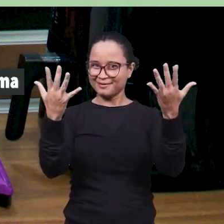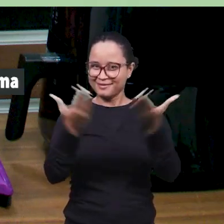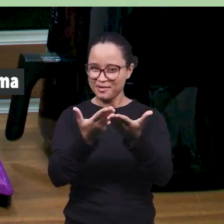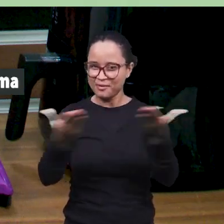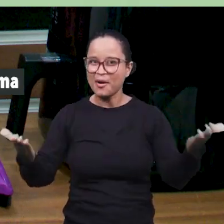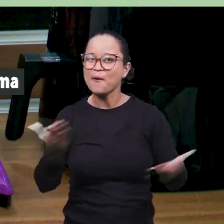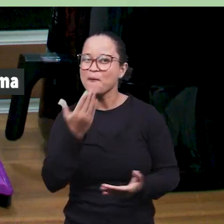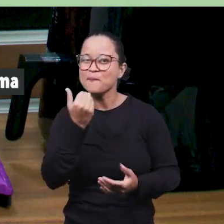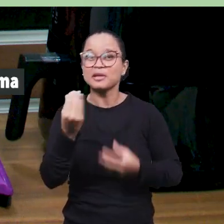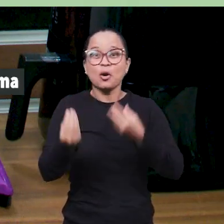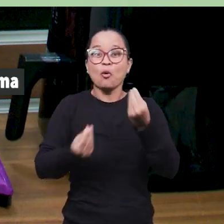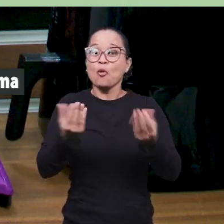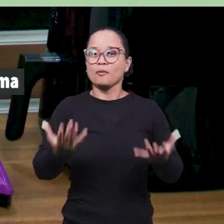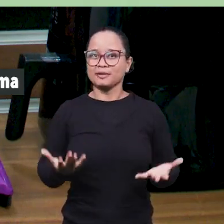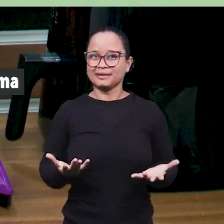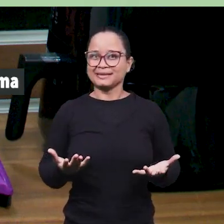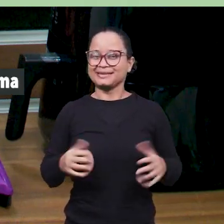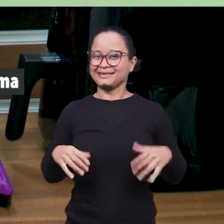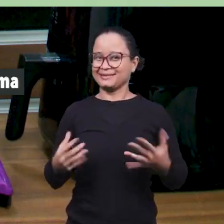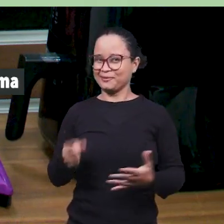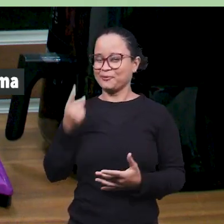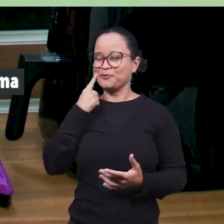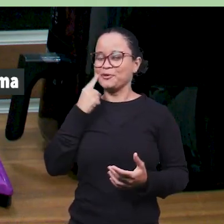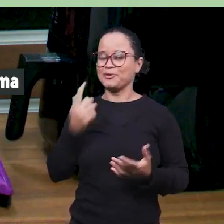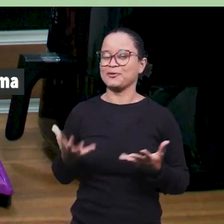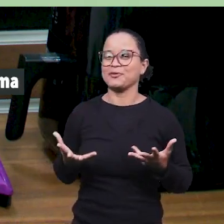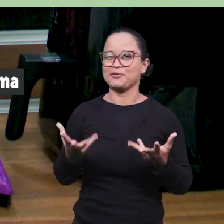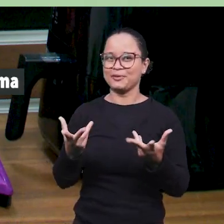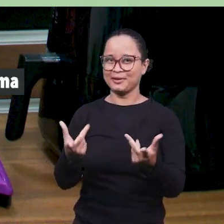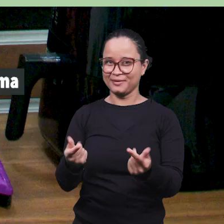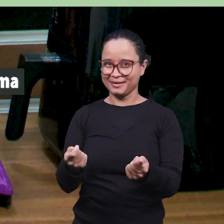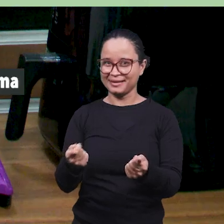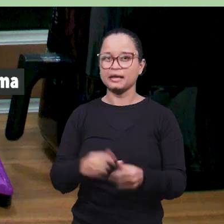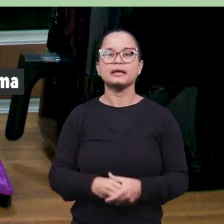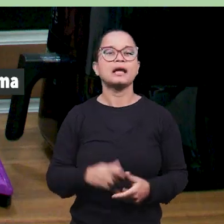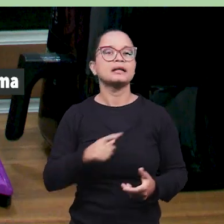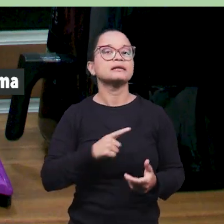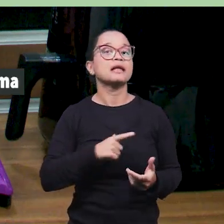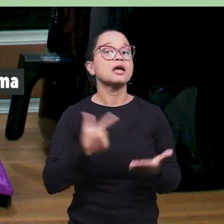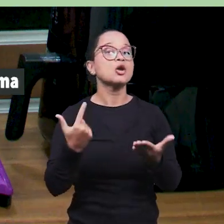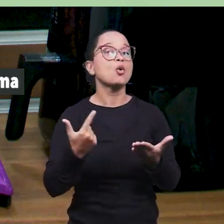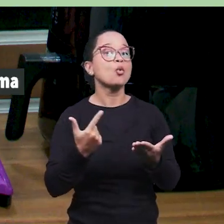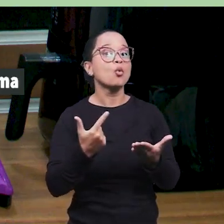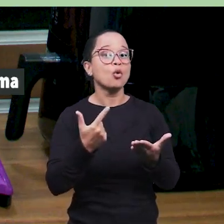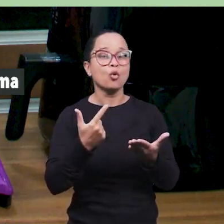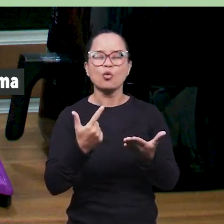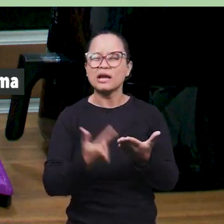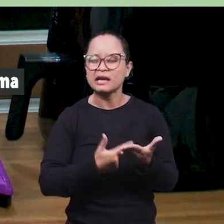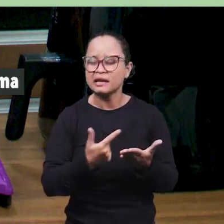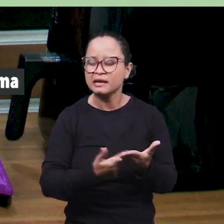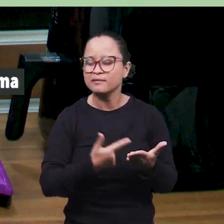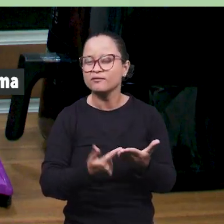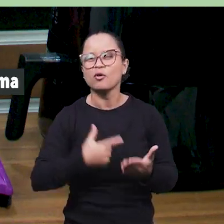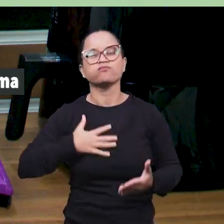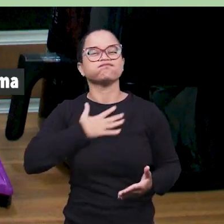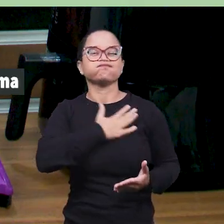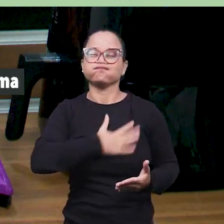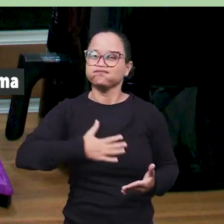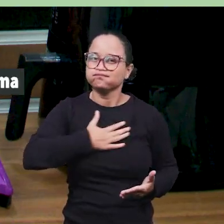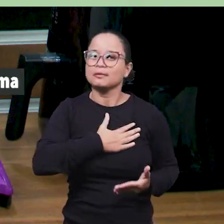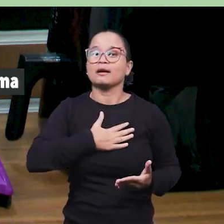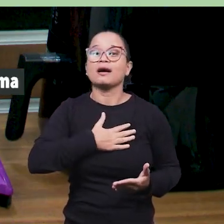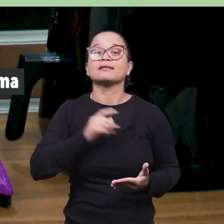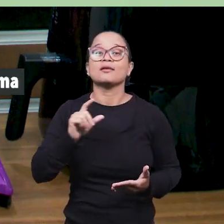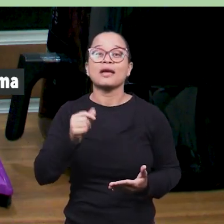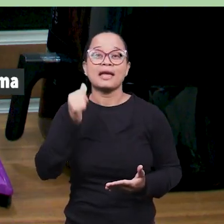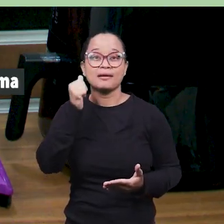né? Agora, olha que maravilha. Um livro que eu gosto muito é o de Esther, gente. A